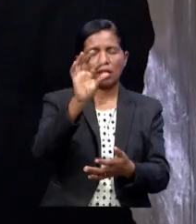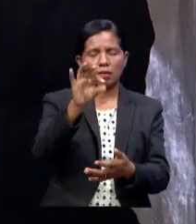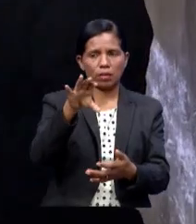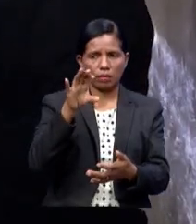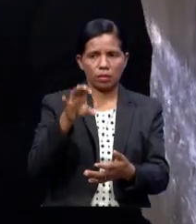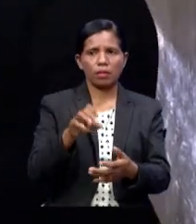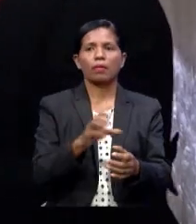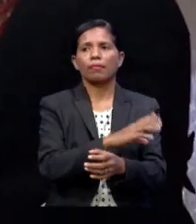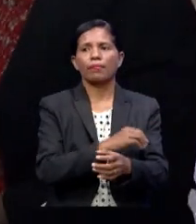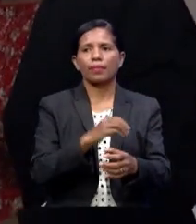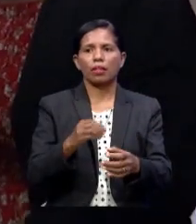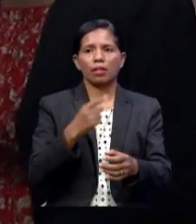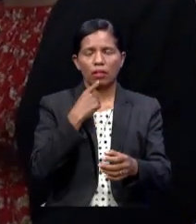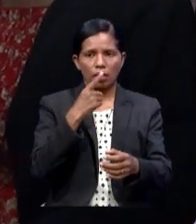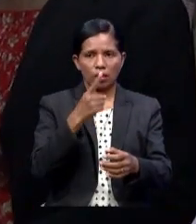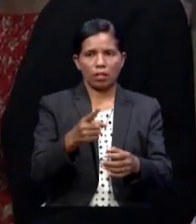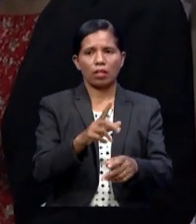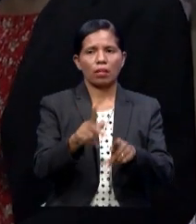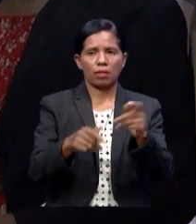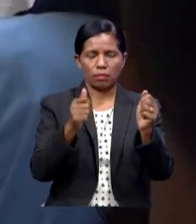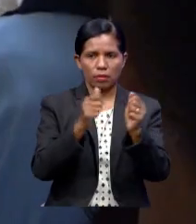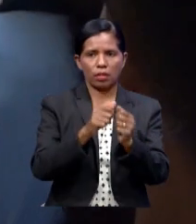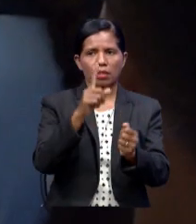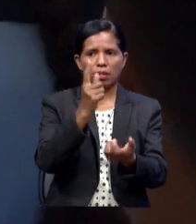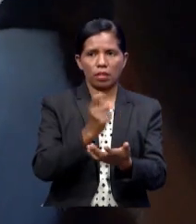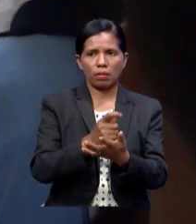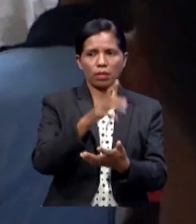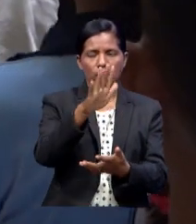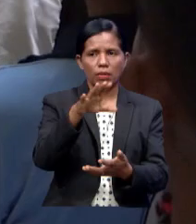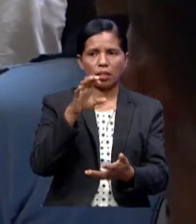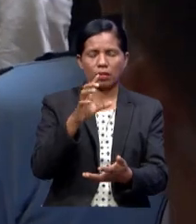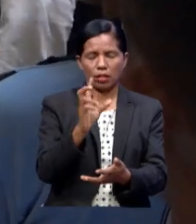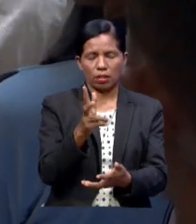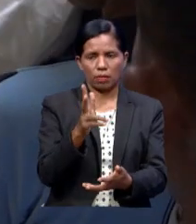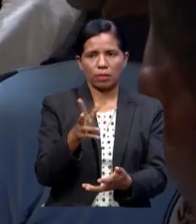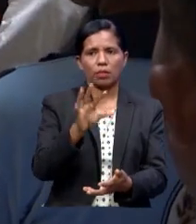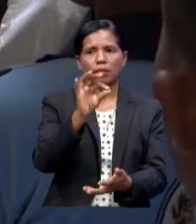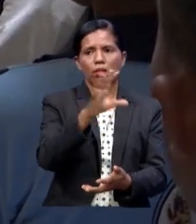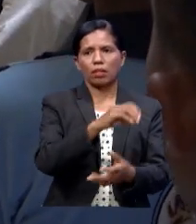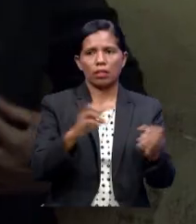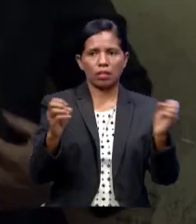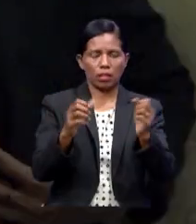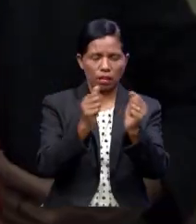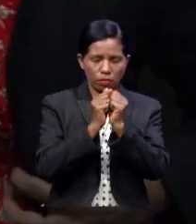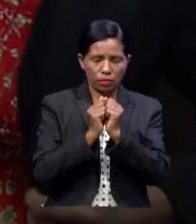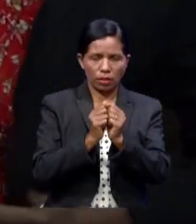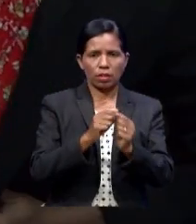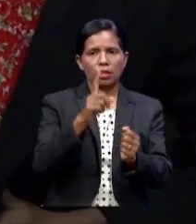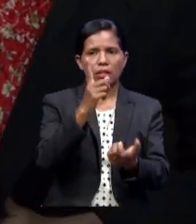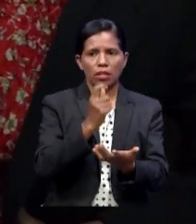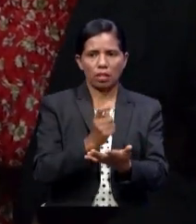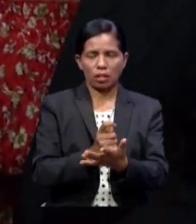incluirewa admitido Hamutu Kring Ida atus lima tolu nulu resensia la admitido Hamutu Kring Ida